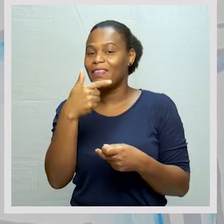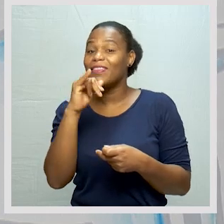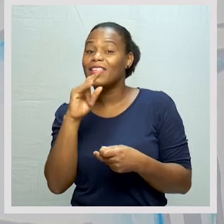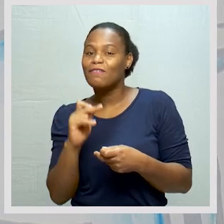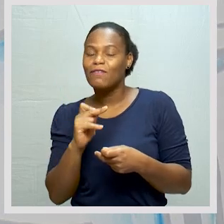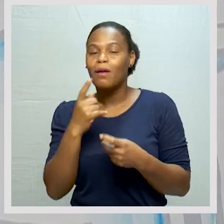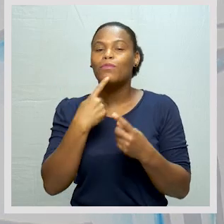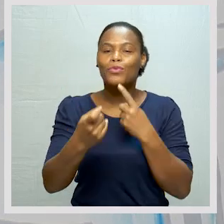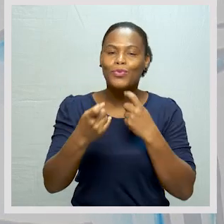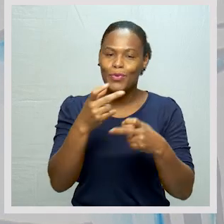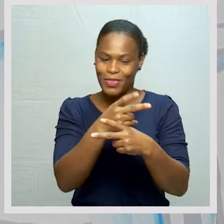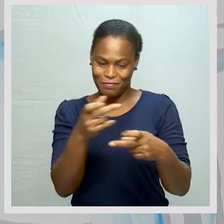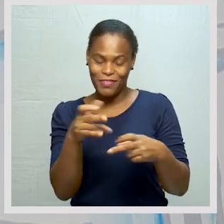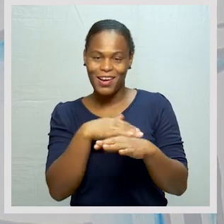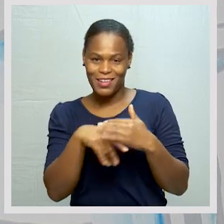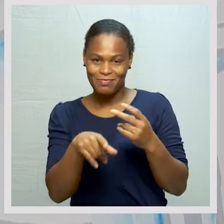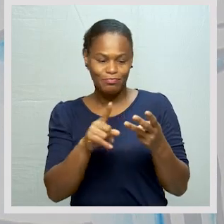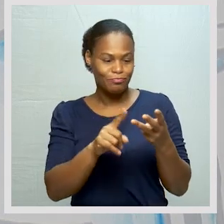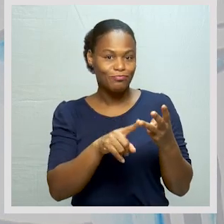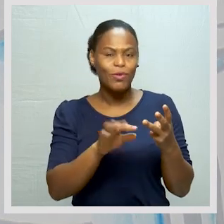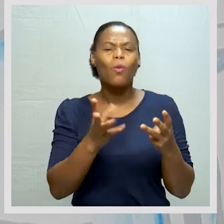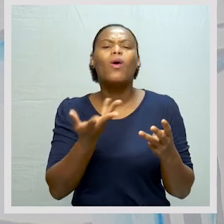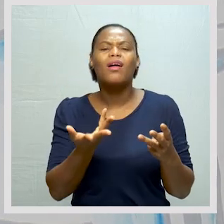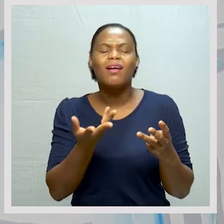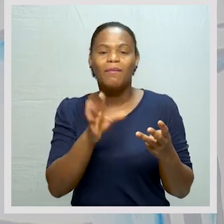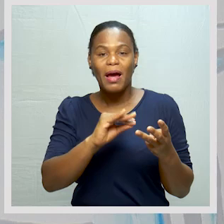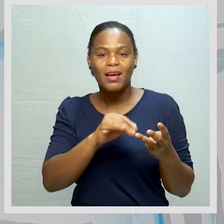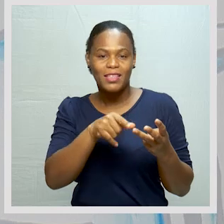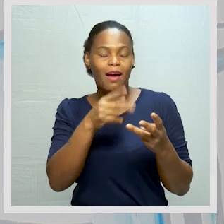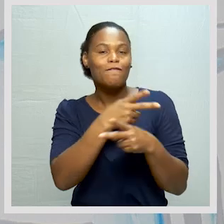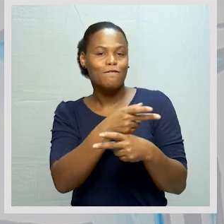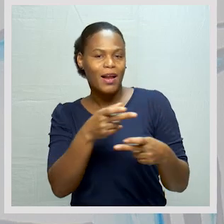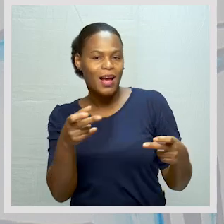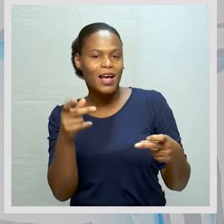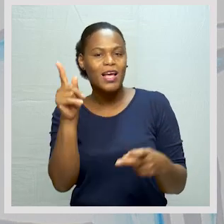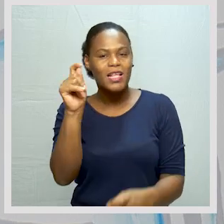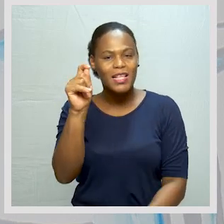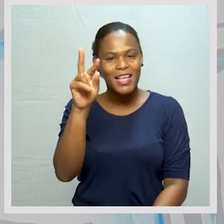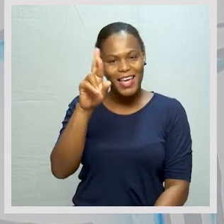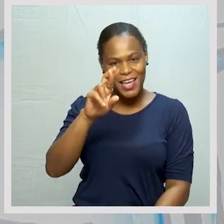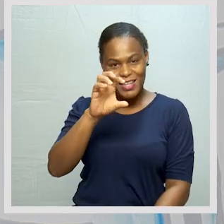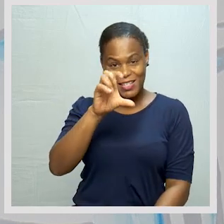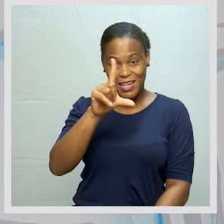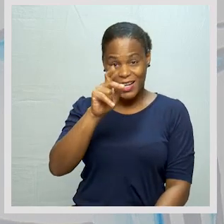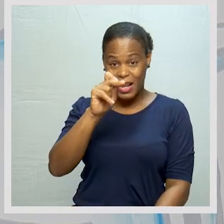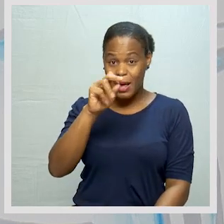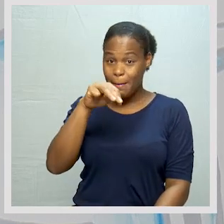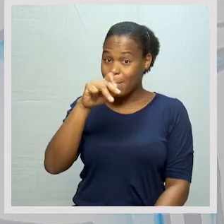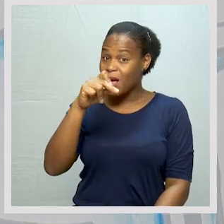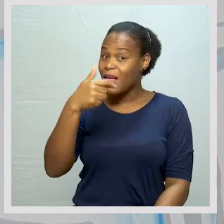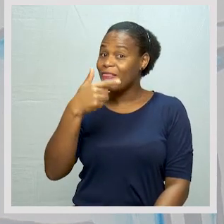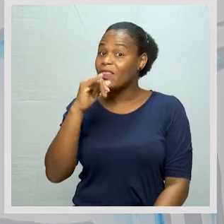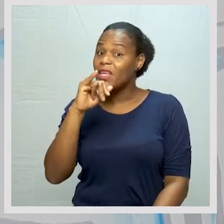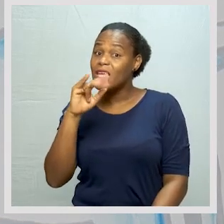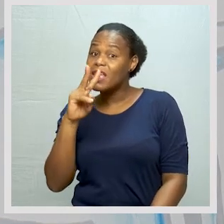que faz a pergunta. Continuem. Isso mesmo. Vimos frase exclamativa. A frase